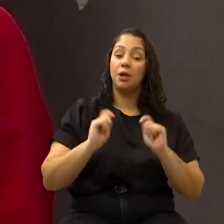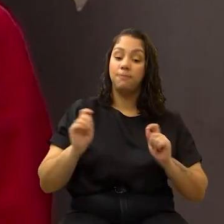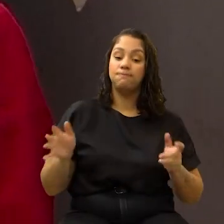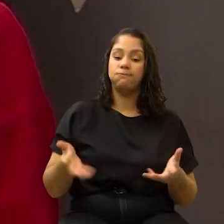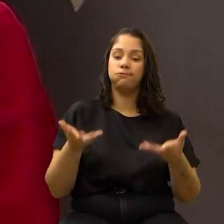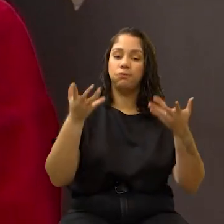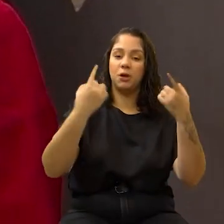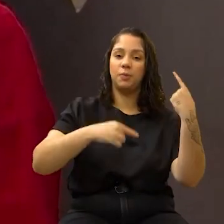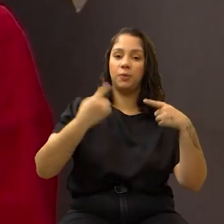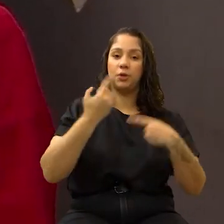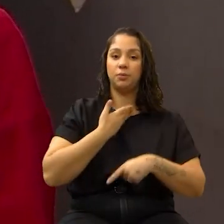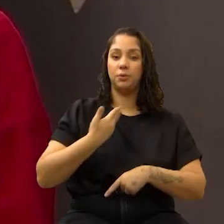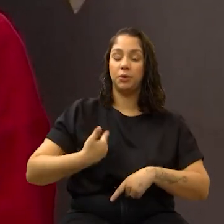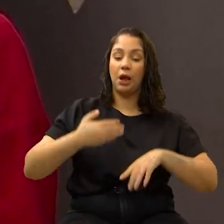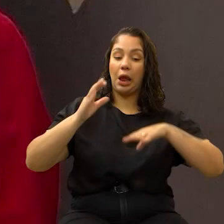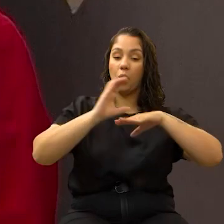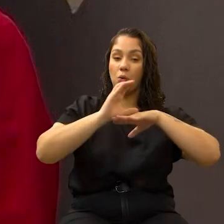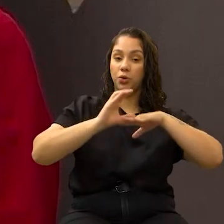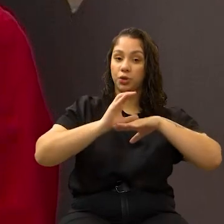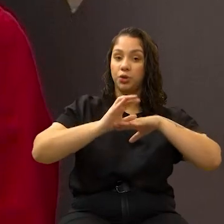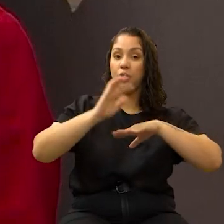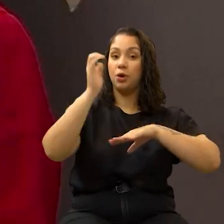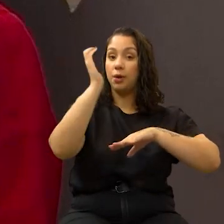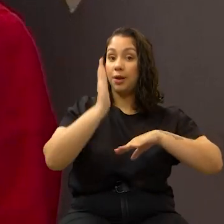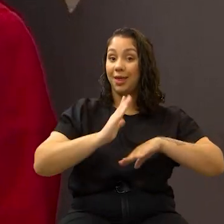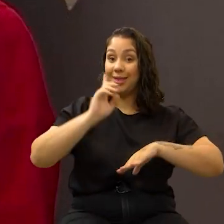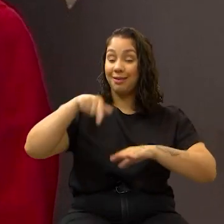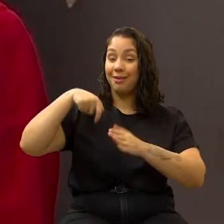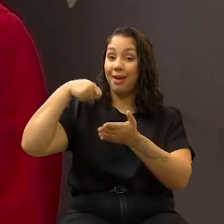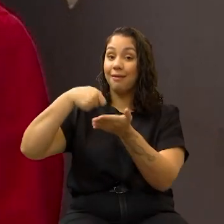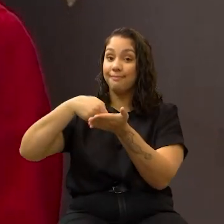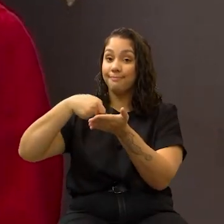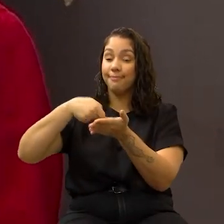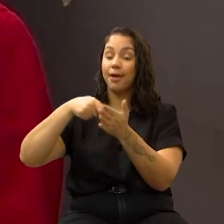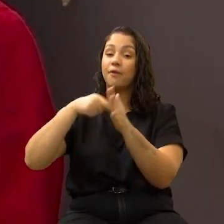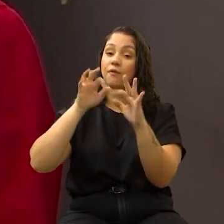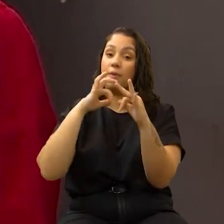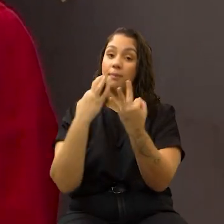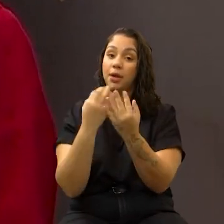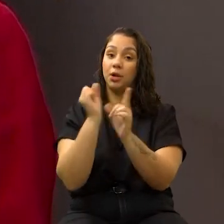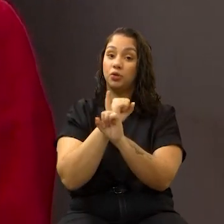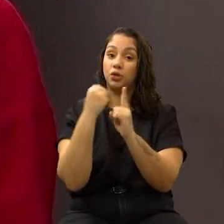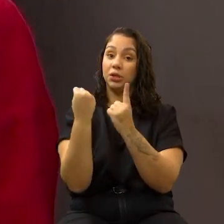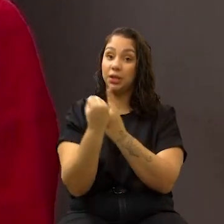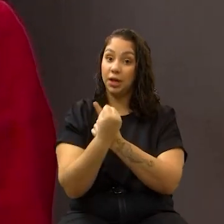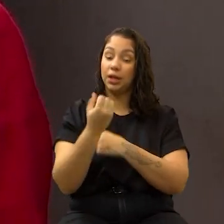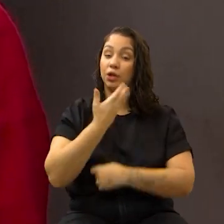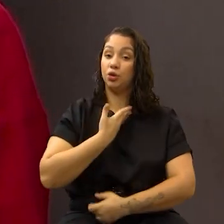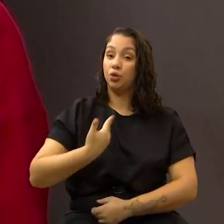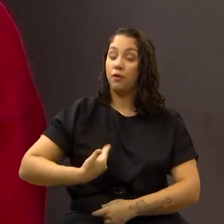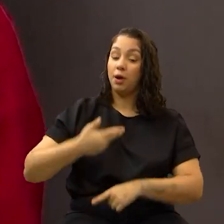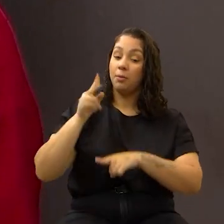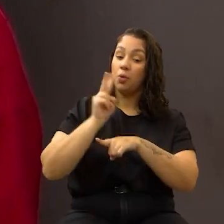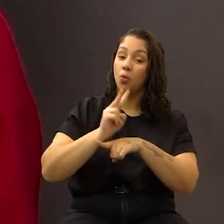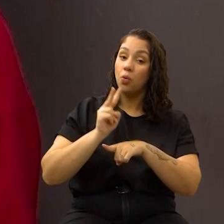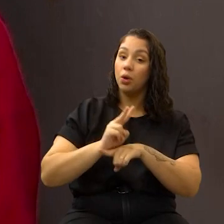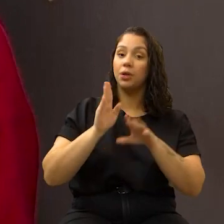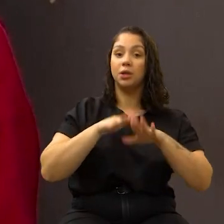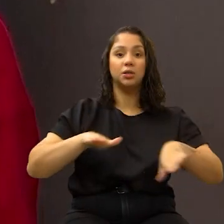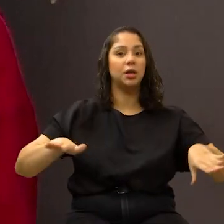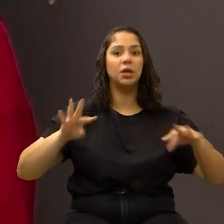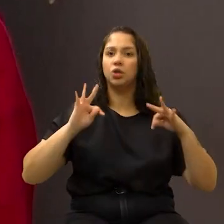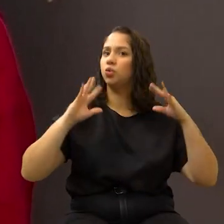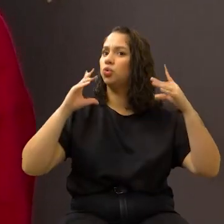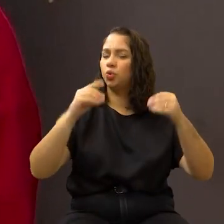essa política pública atendendo à Constituição Federal, onde ela diz que é dever da família, da sociedade e do Estado cuidar das